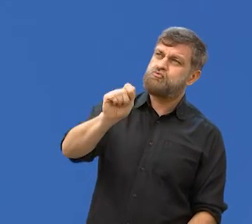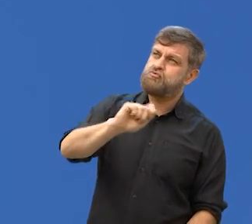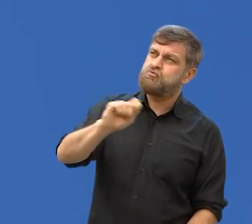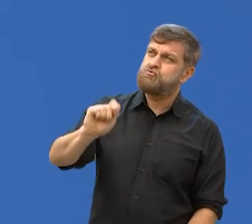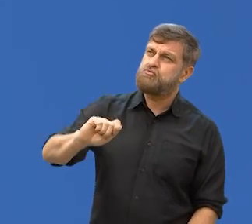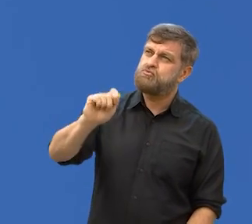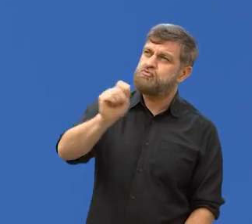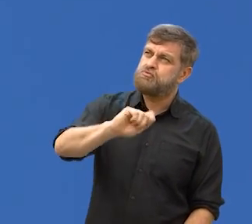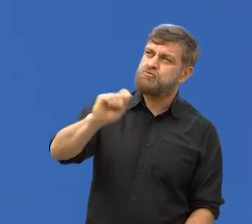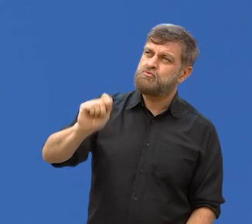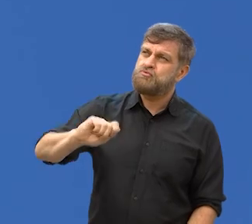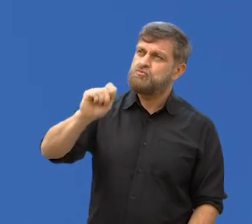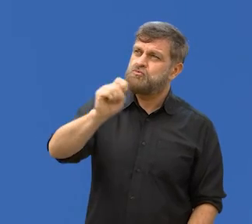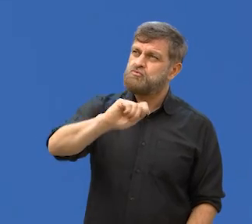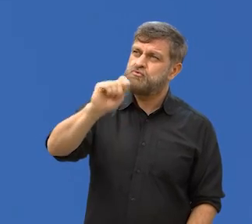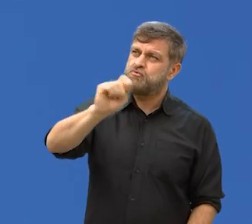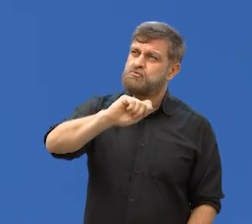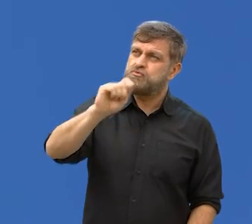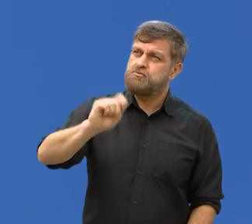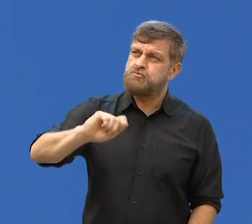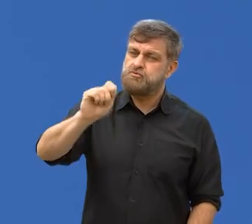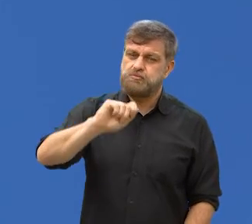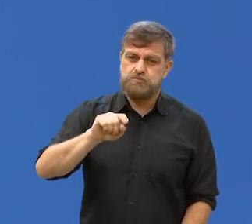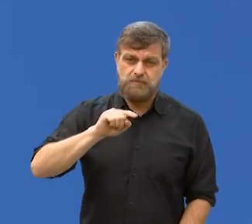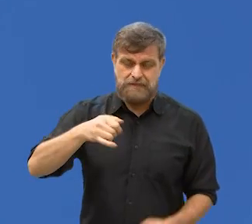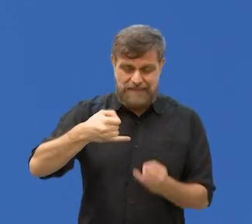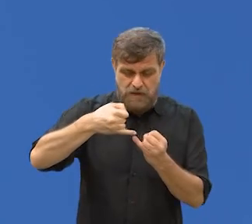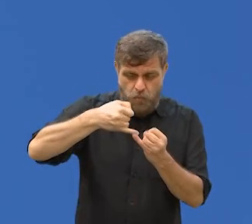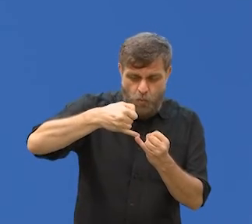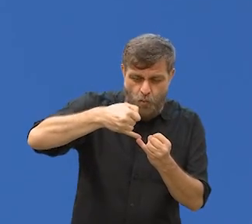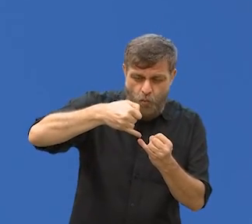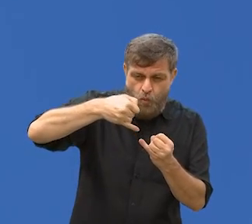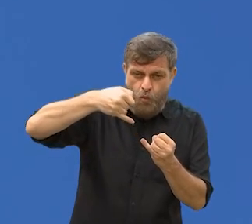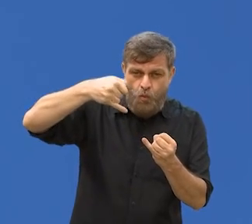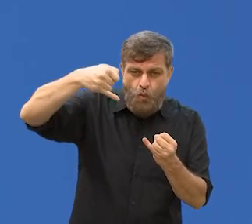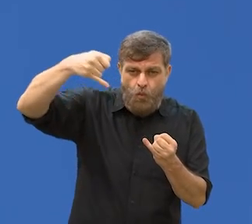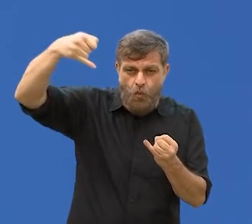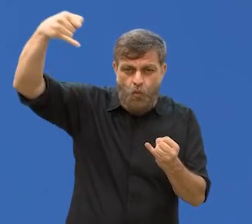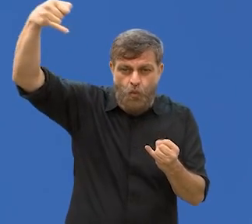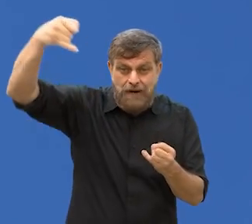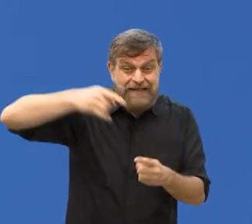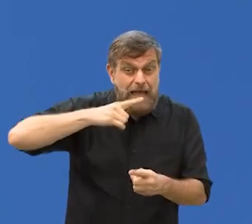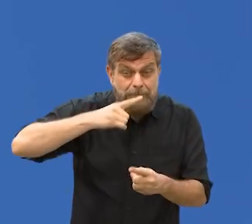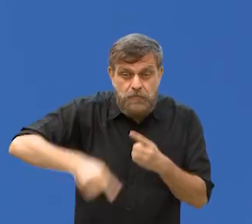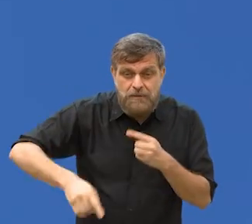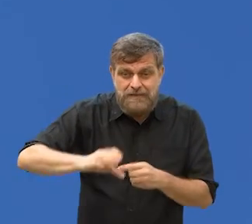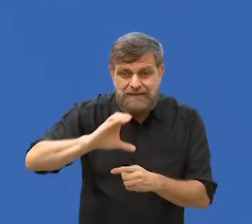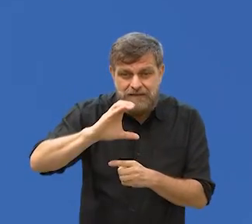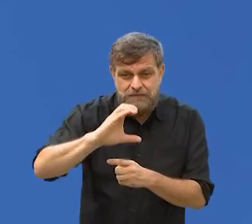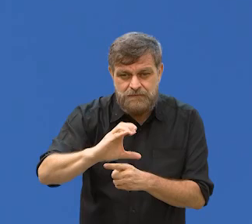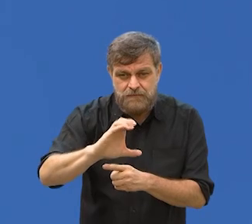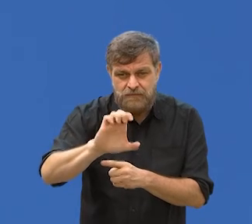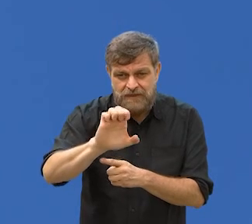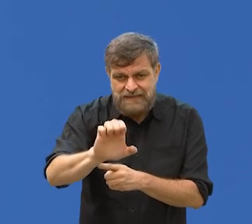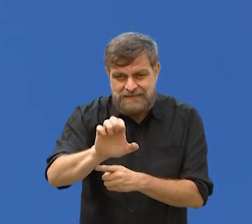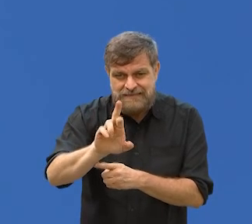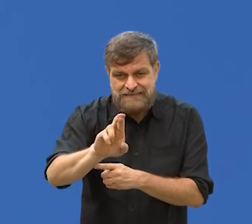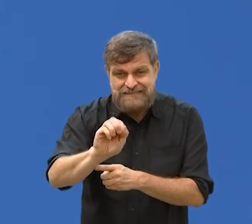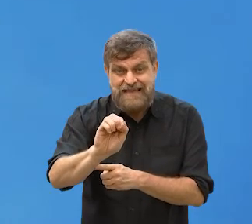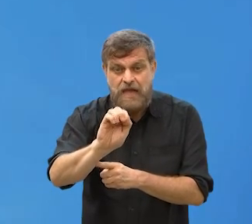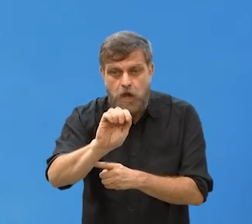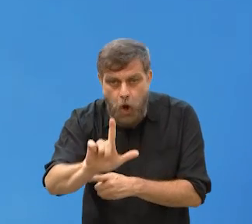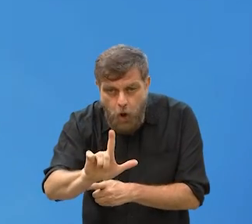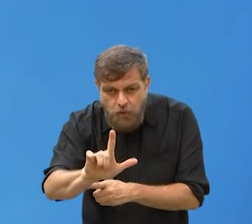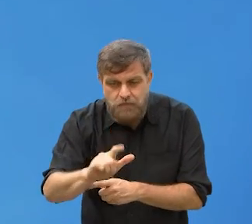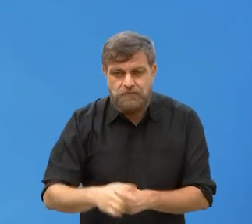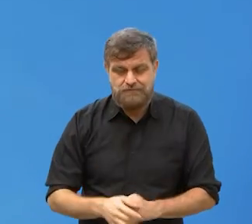o seu pipa, empinando o pipa com uma substância proibida, né? É a questão do cerol, que é proibido na